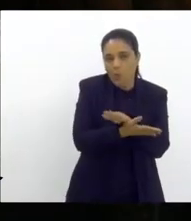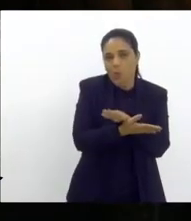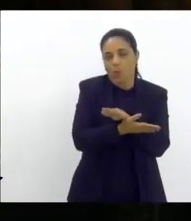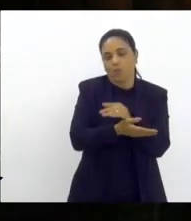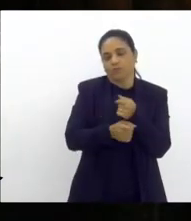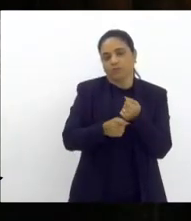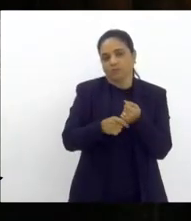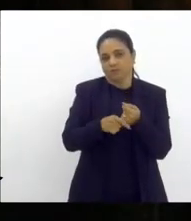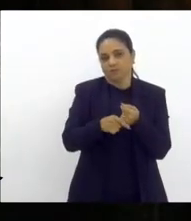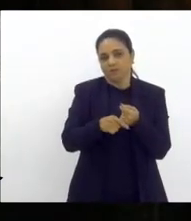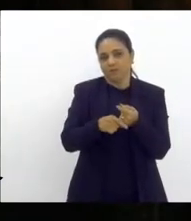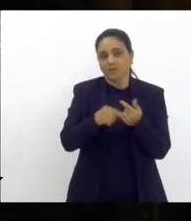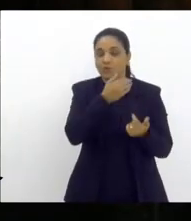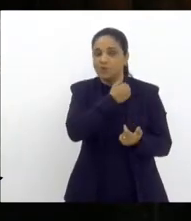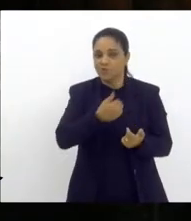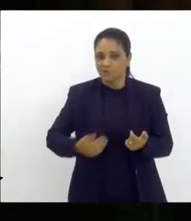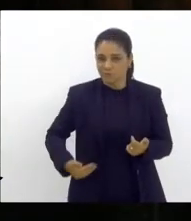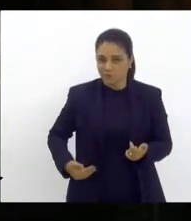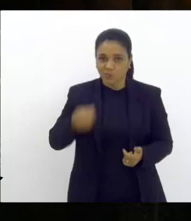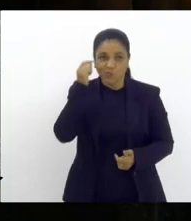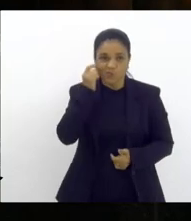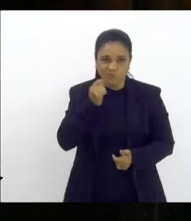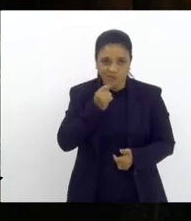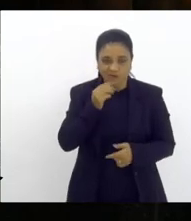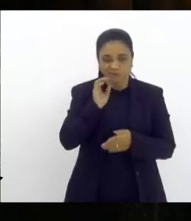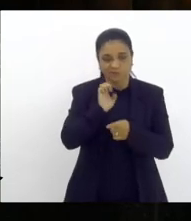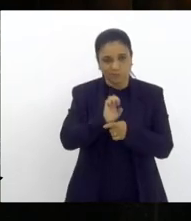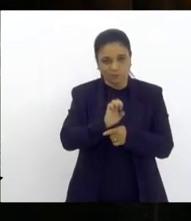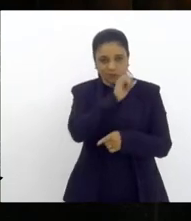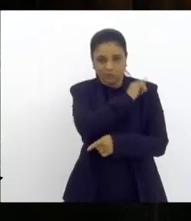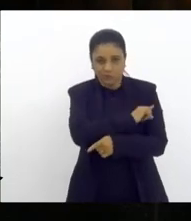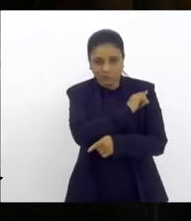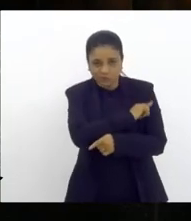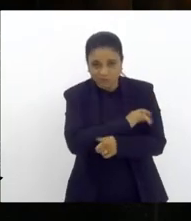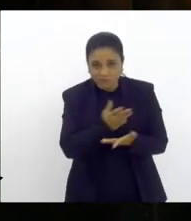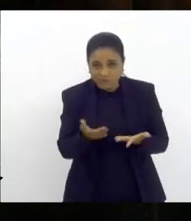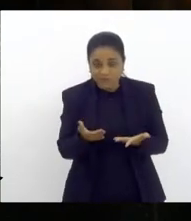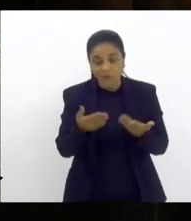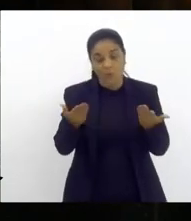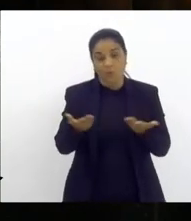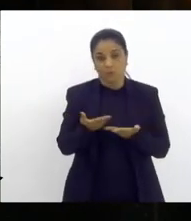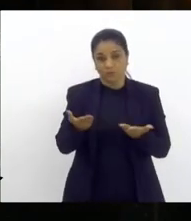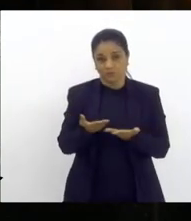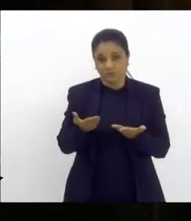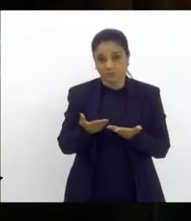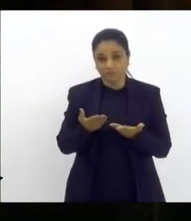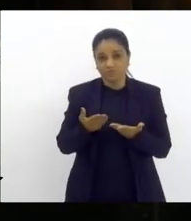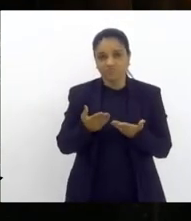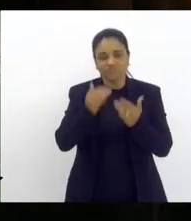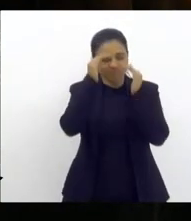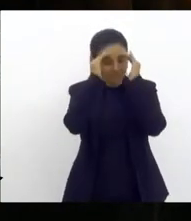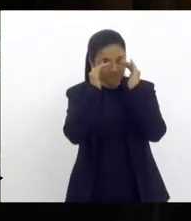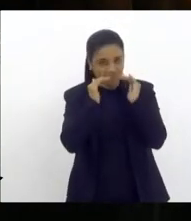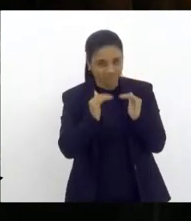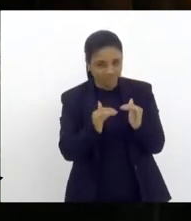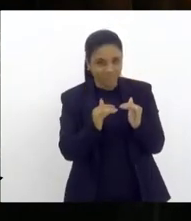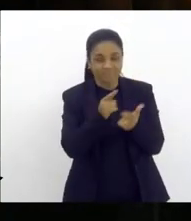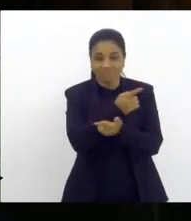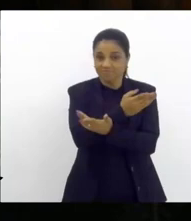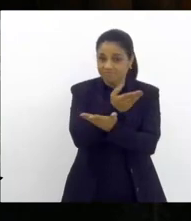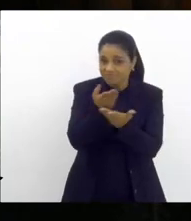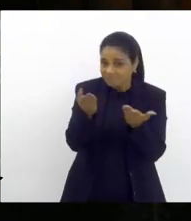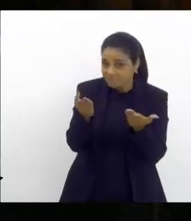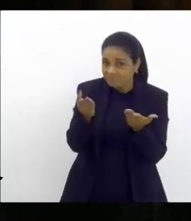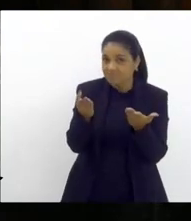governador Cláudio Castro no Rio de Janeiro então estamos aqui obviamente respeitando a Vocês